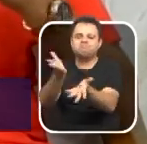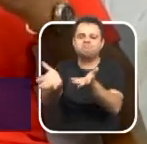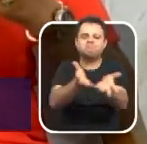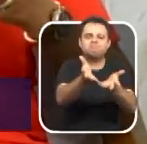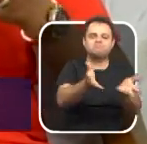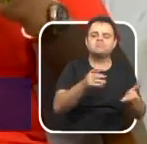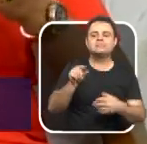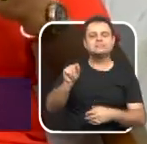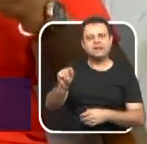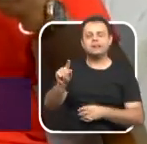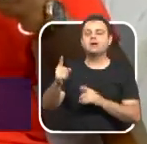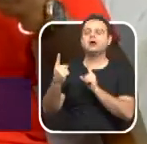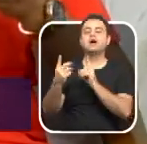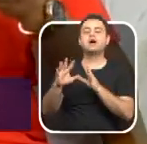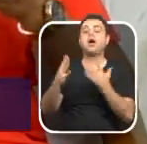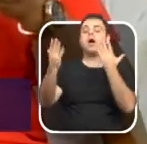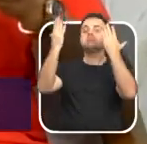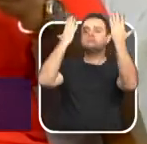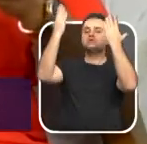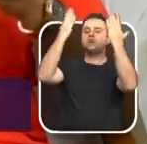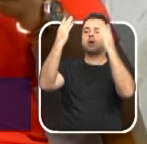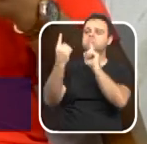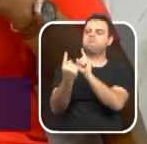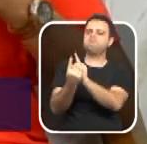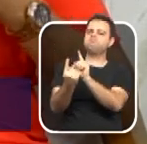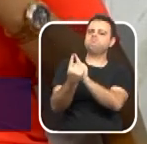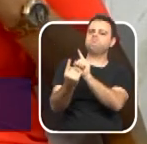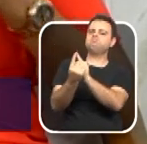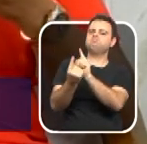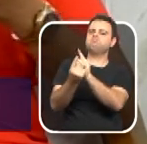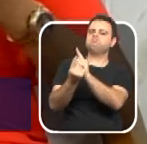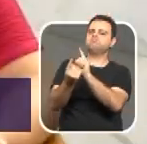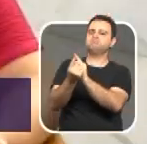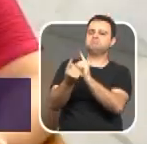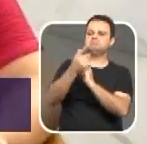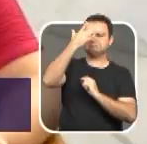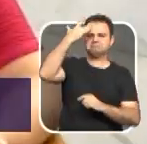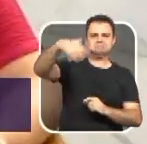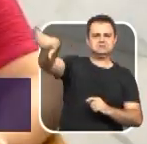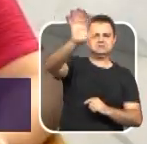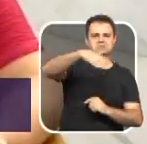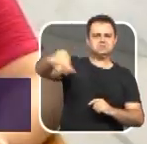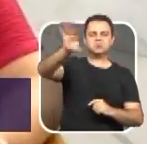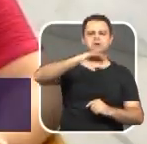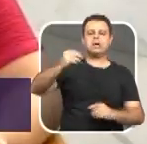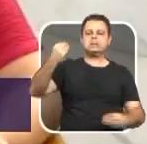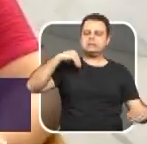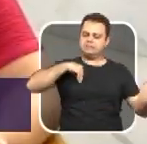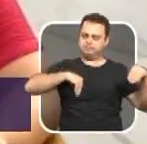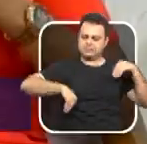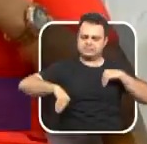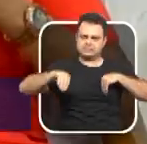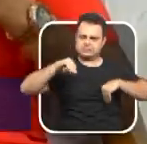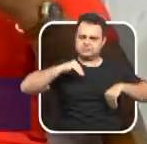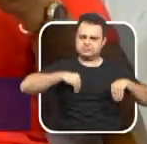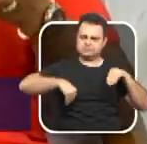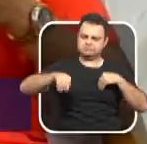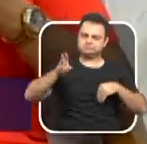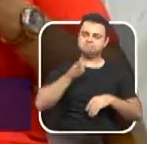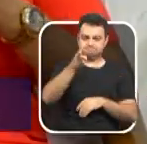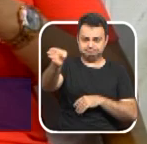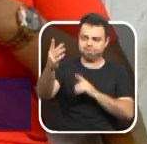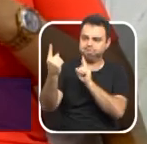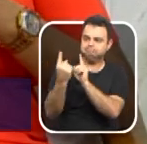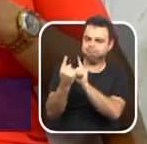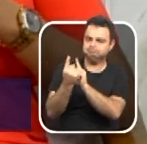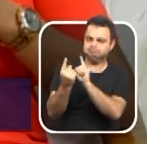por depressão. E quando vem só esse sentimento, ele desestabiliza toda uma família, né? E eu quero aqui